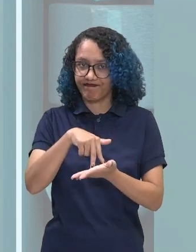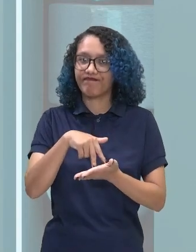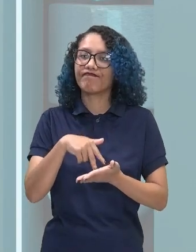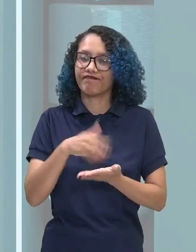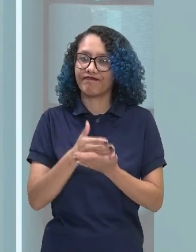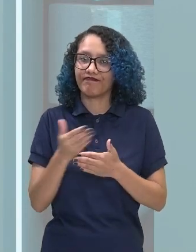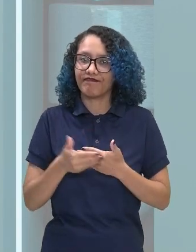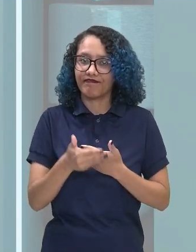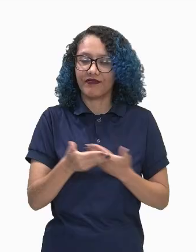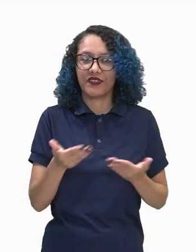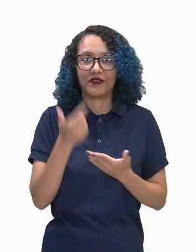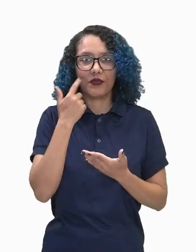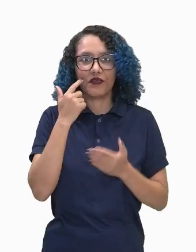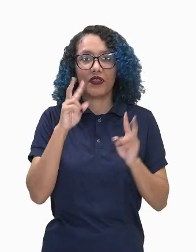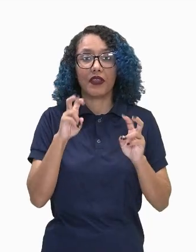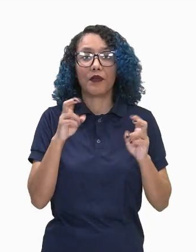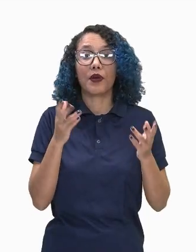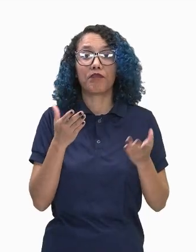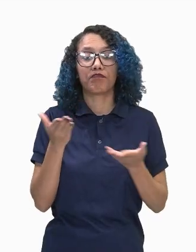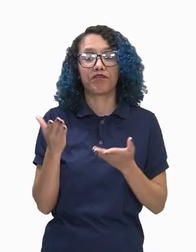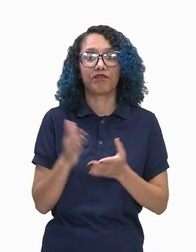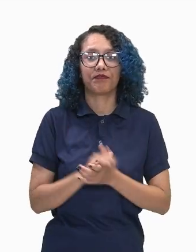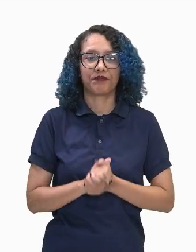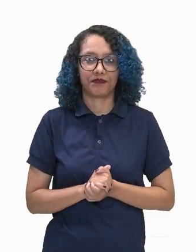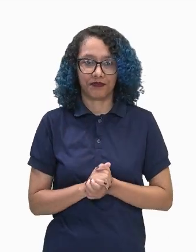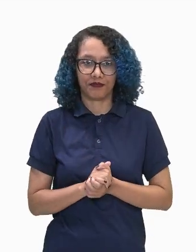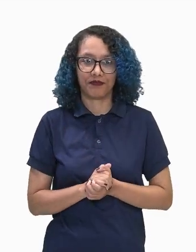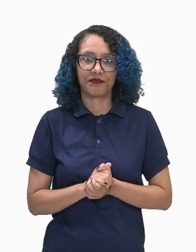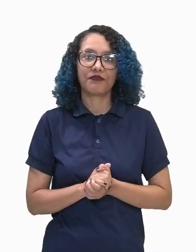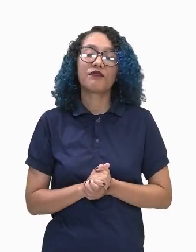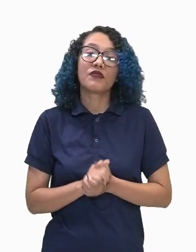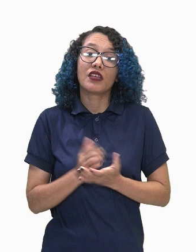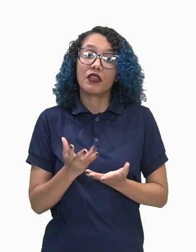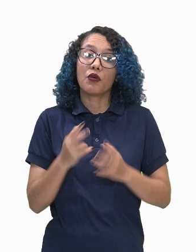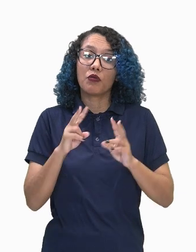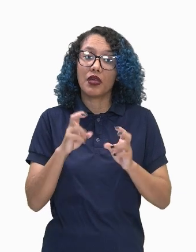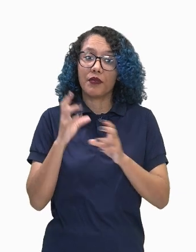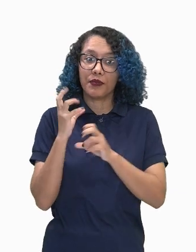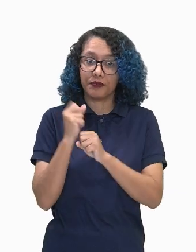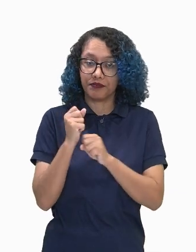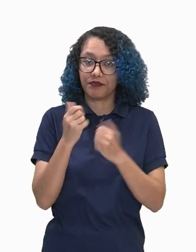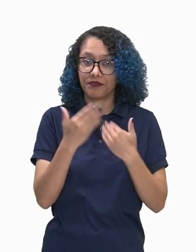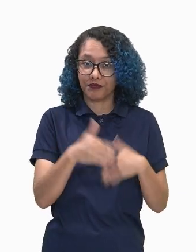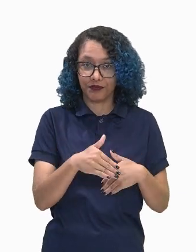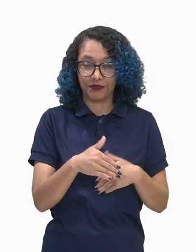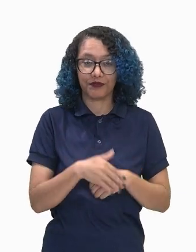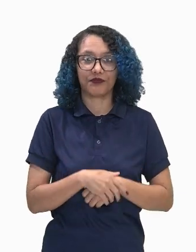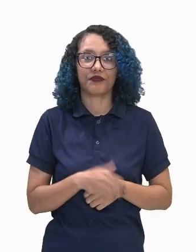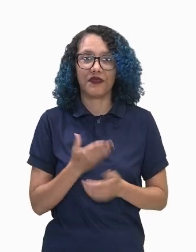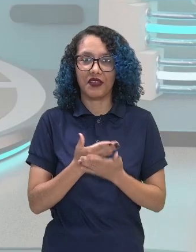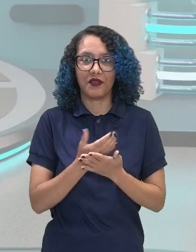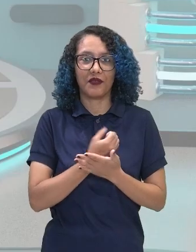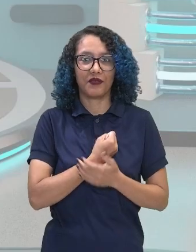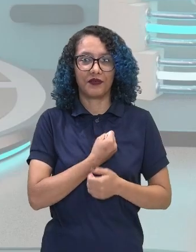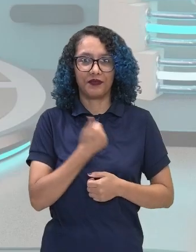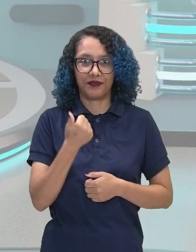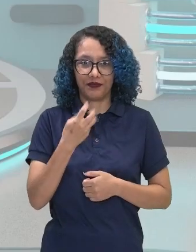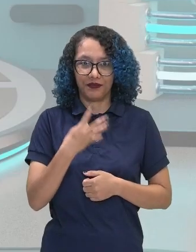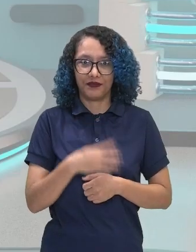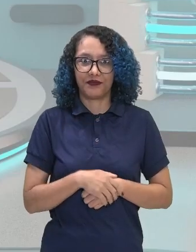Vamos dar uma olhadinha no nosso objeto de conhecimento? Nosso objeto de conhecimento, então, hoje, revisão e avaliação, nossa aula